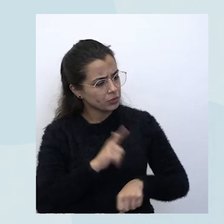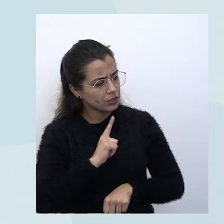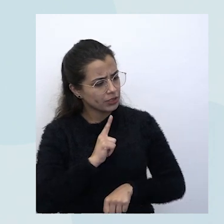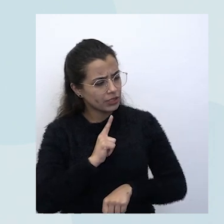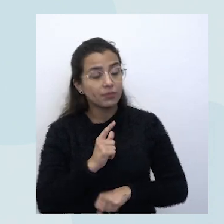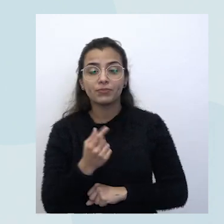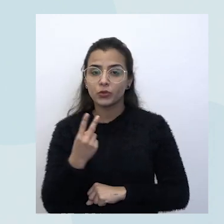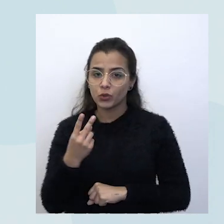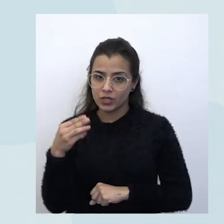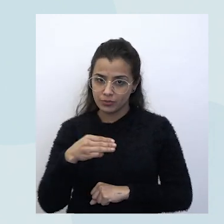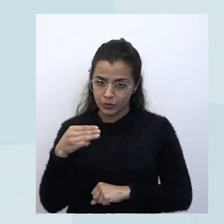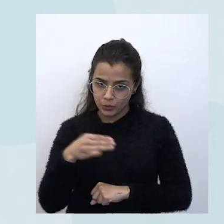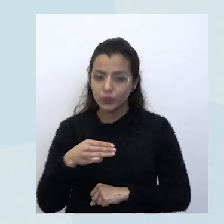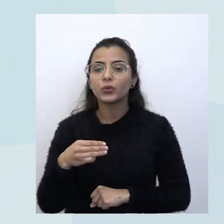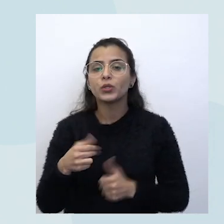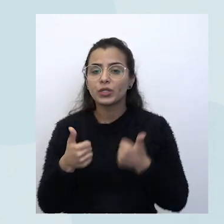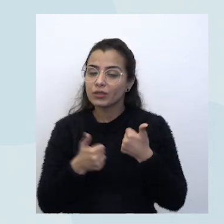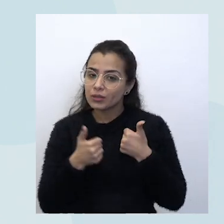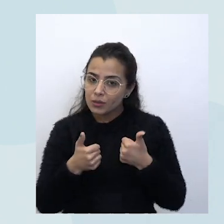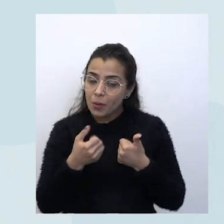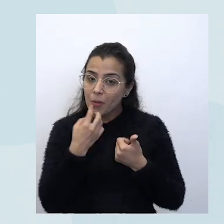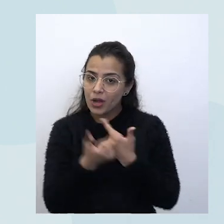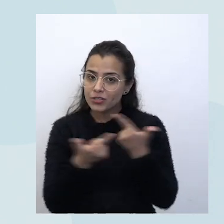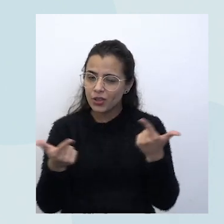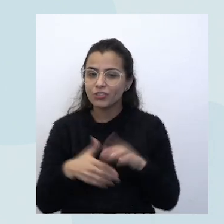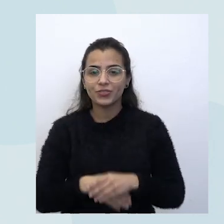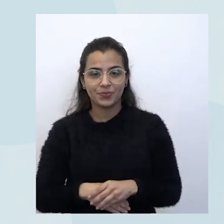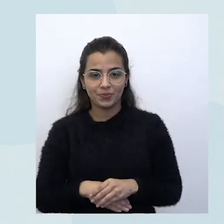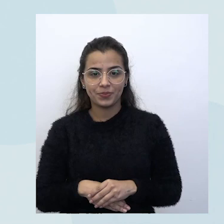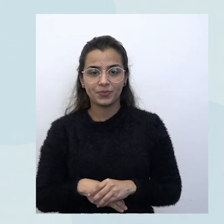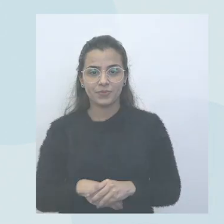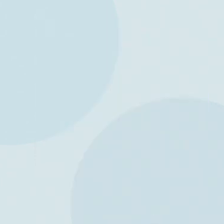2 minutos. Ok, então 2 minutos, boa sorte.